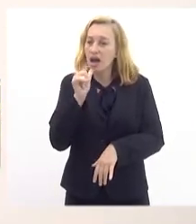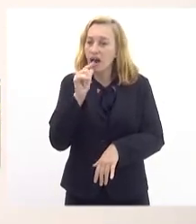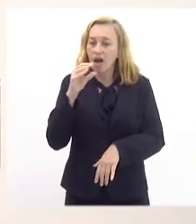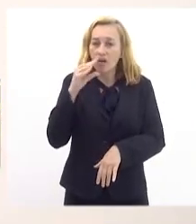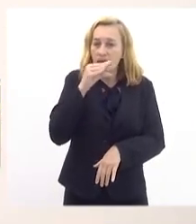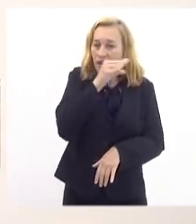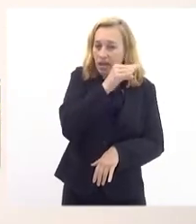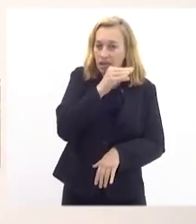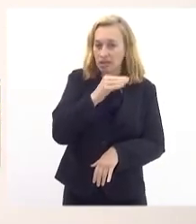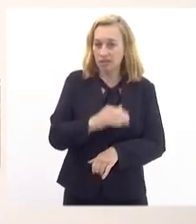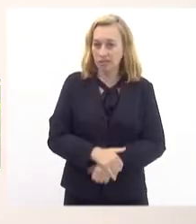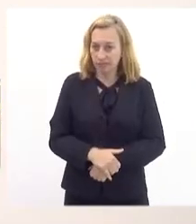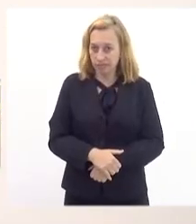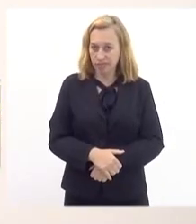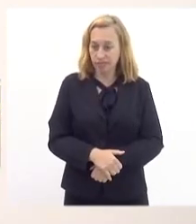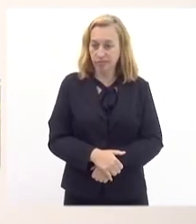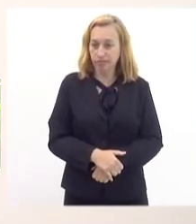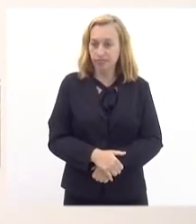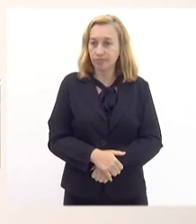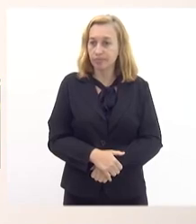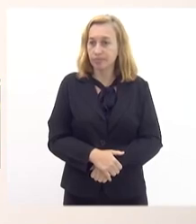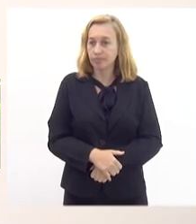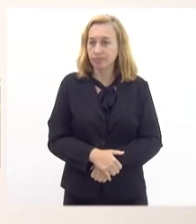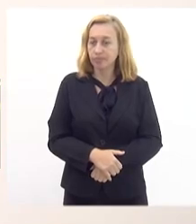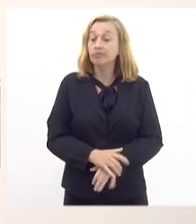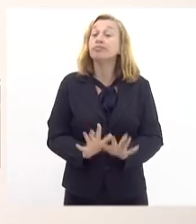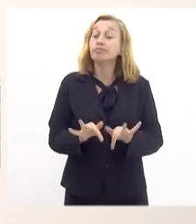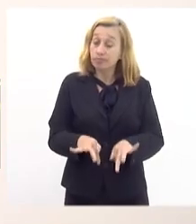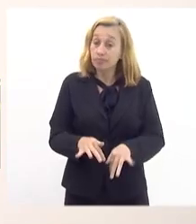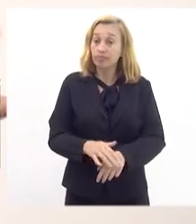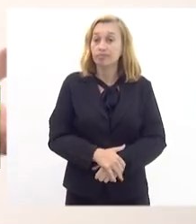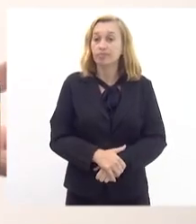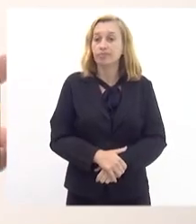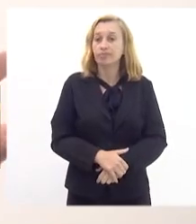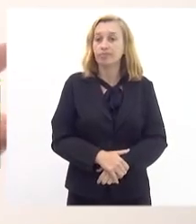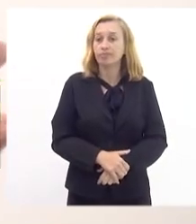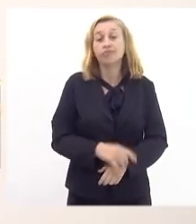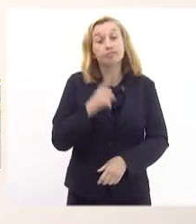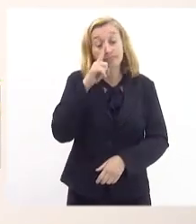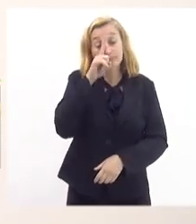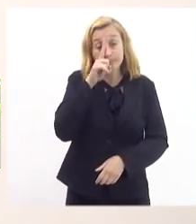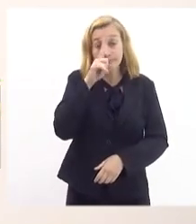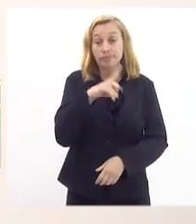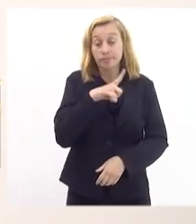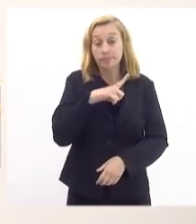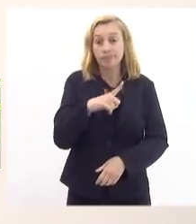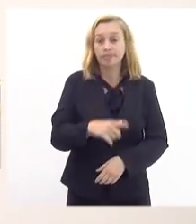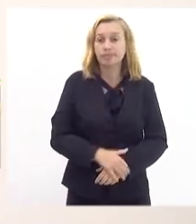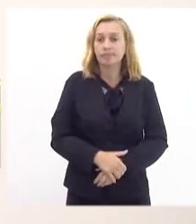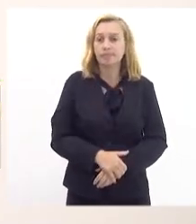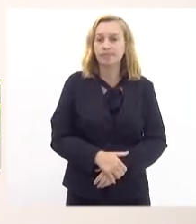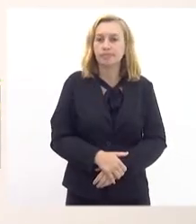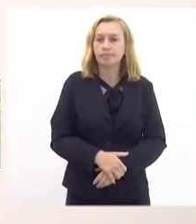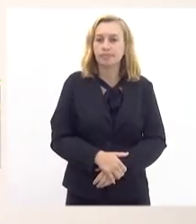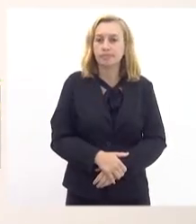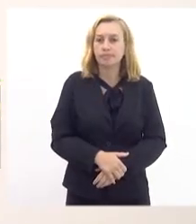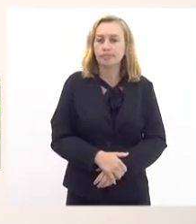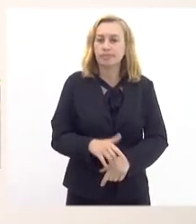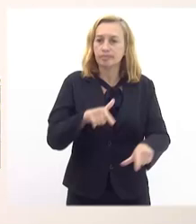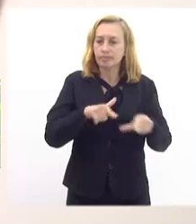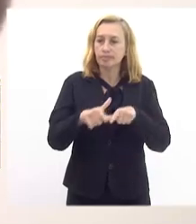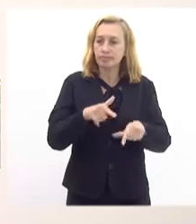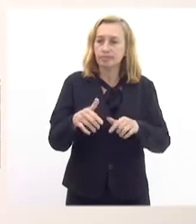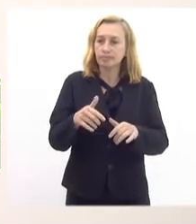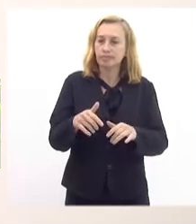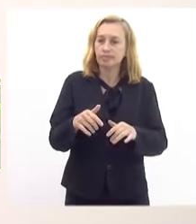eletronuclear eles faz a sua tá bom e por fim tem riscos tem mulher considerado um trabalho científico